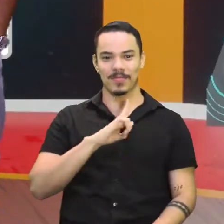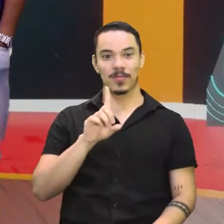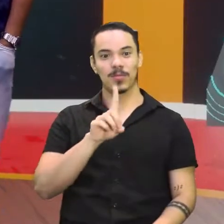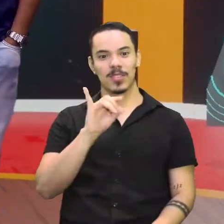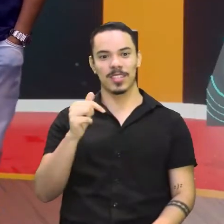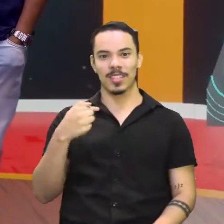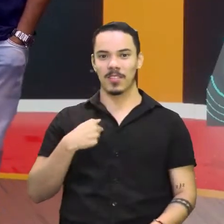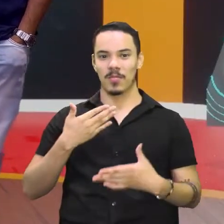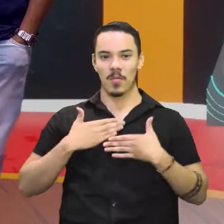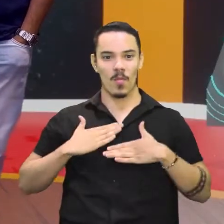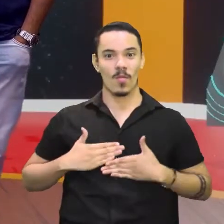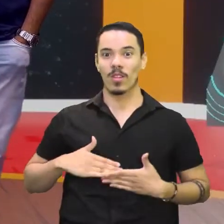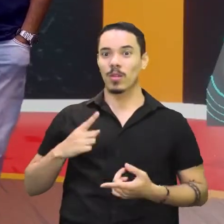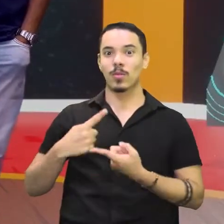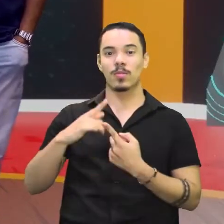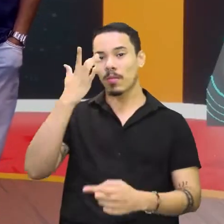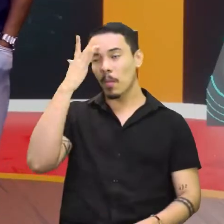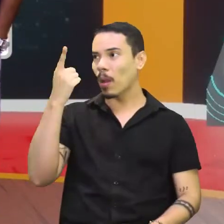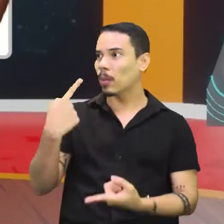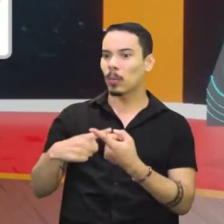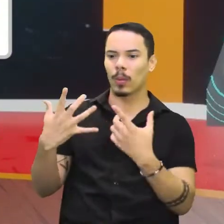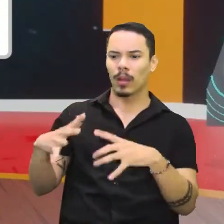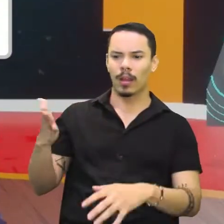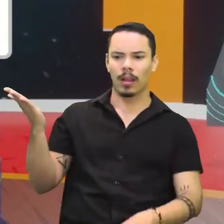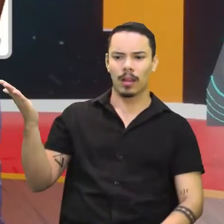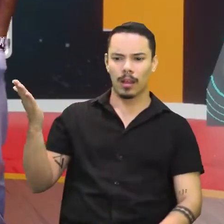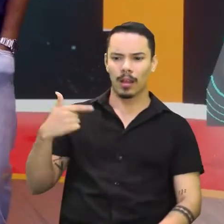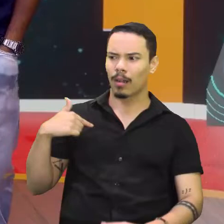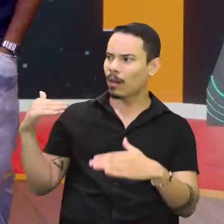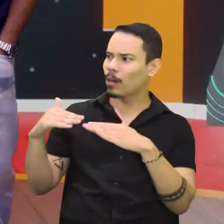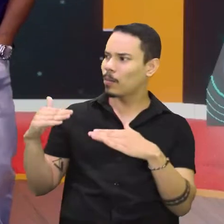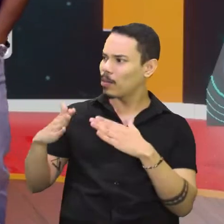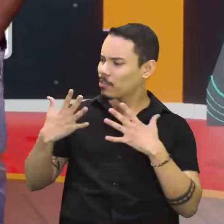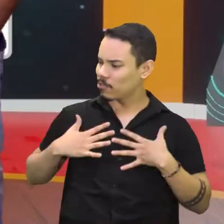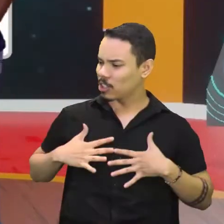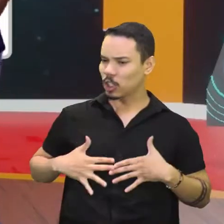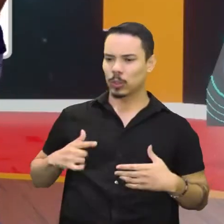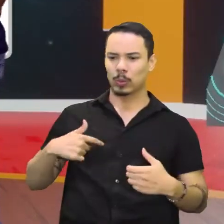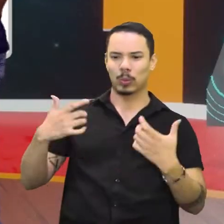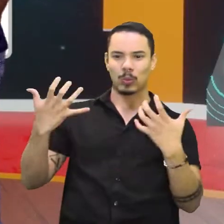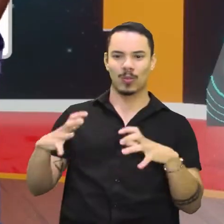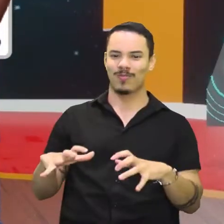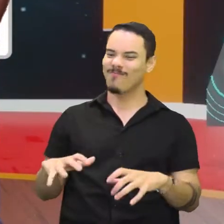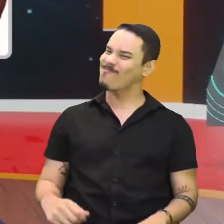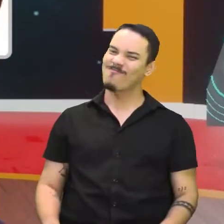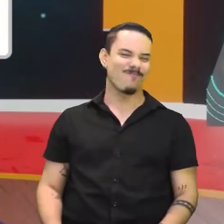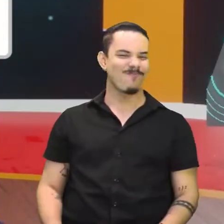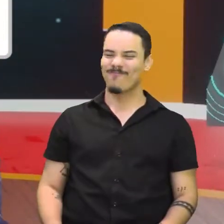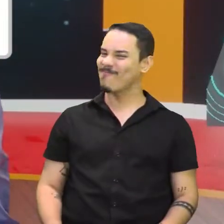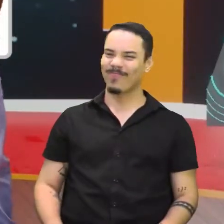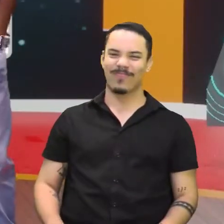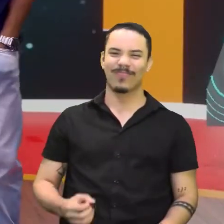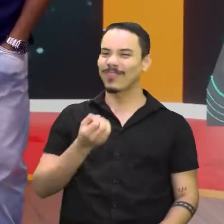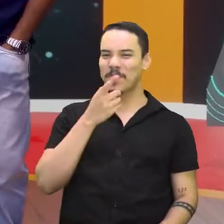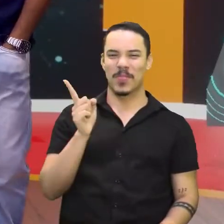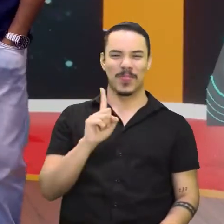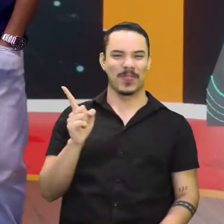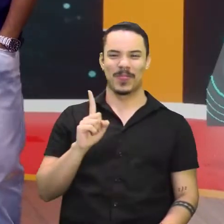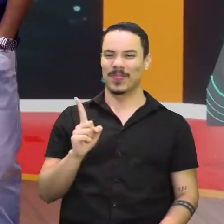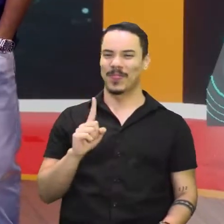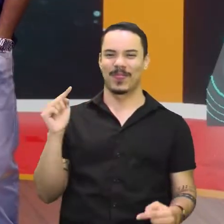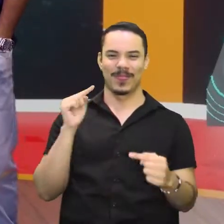vestido, não sei por que ele não quer vir. Eu tento combinar com ele. Mas é porque o vestido não sentou bem. Não ficou legal, né? Então, vamos